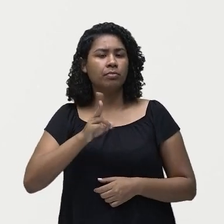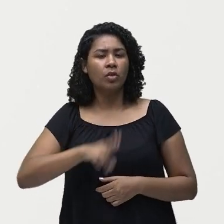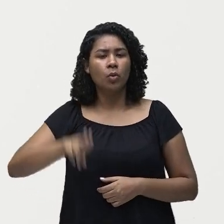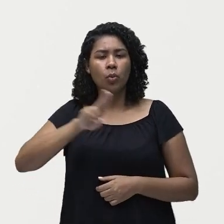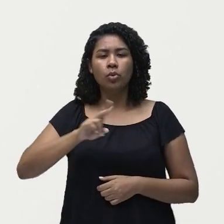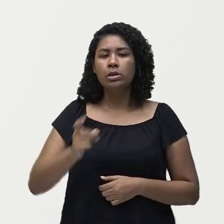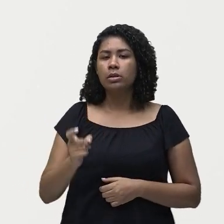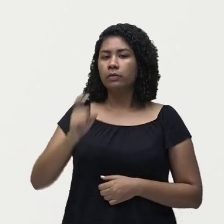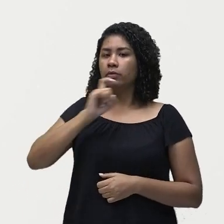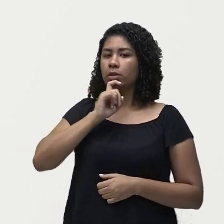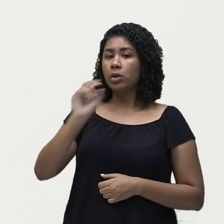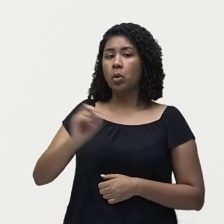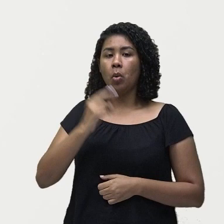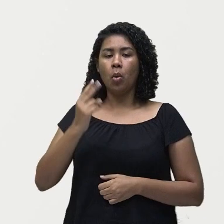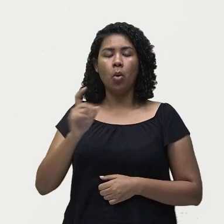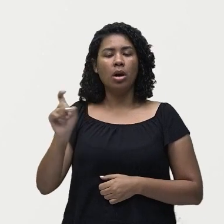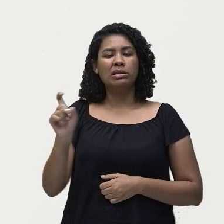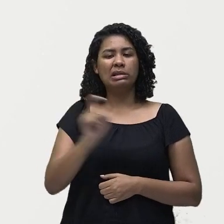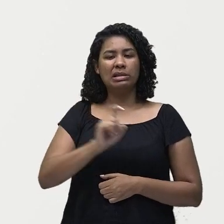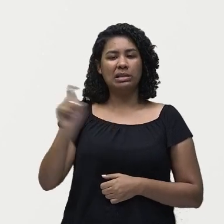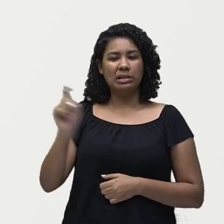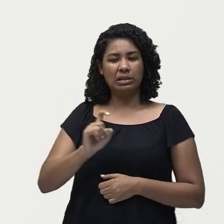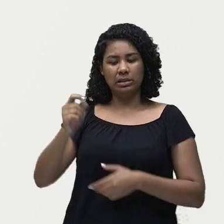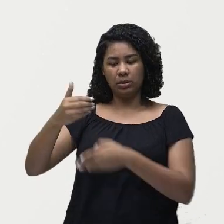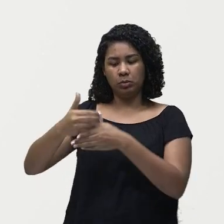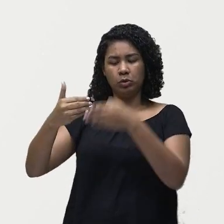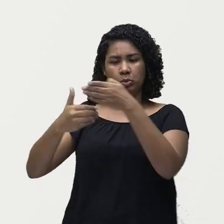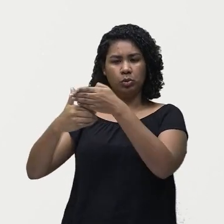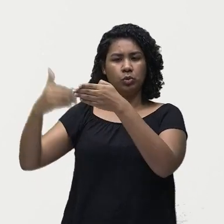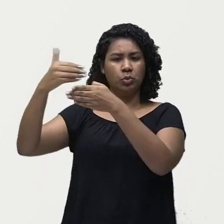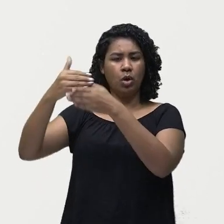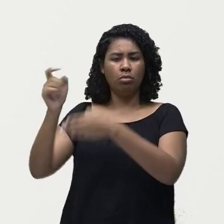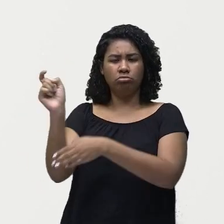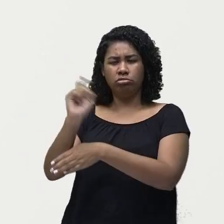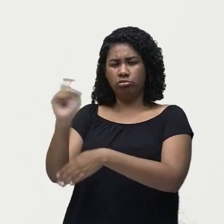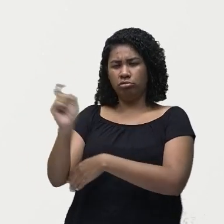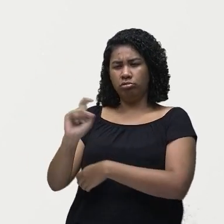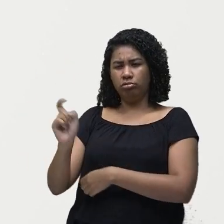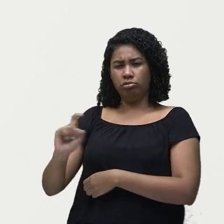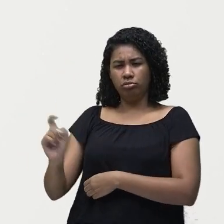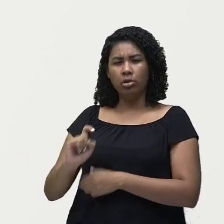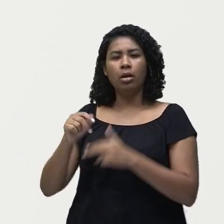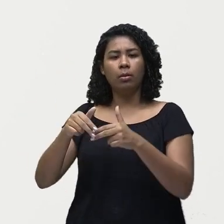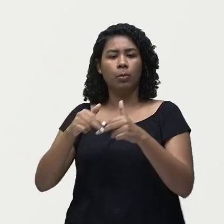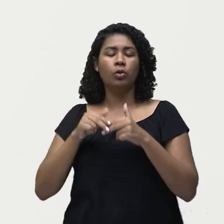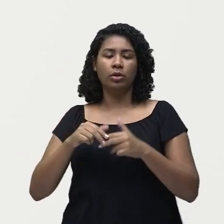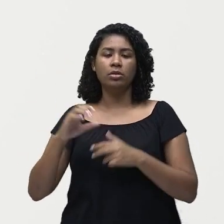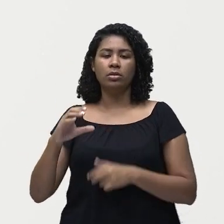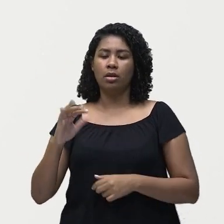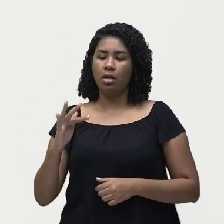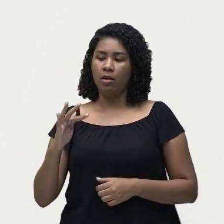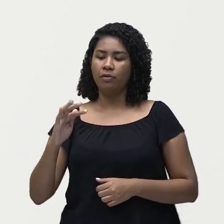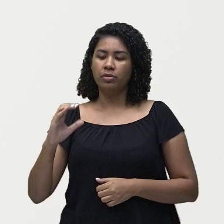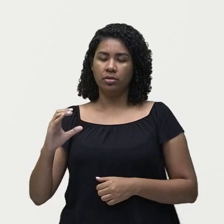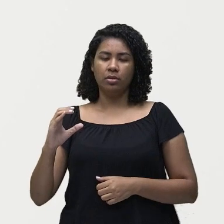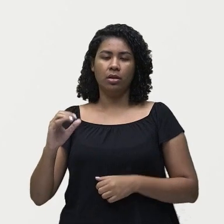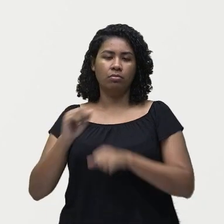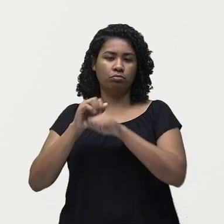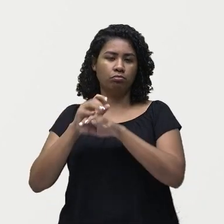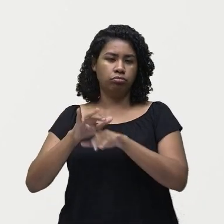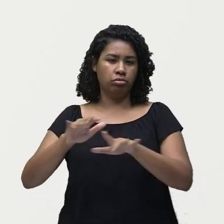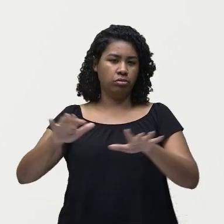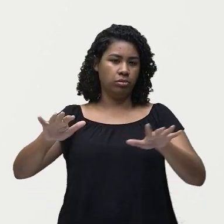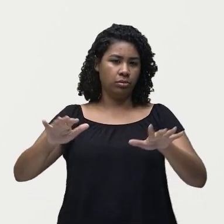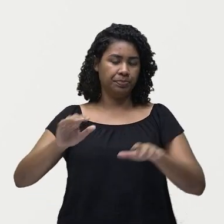o uso de aerosóis, né? Que ele vai eliminar aqui, ó, esse gás na atmosfera. E aí, o que